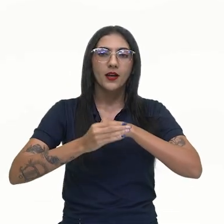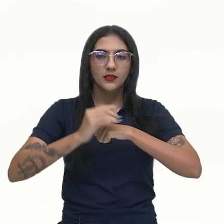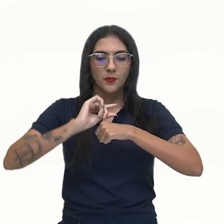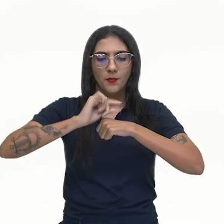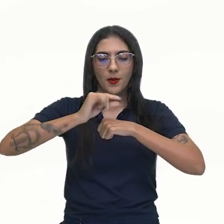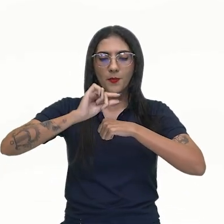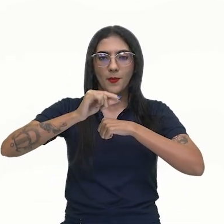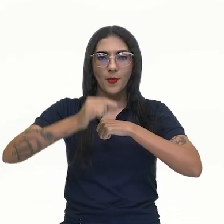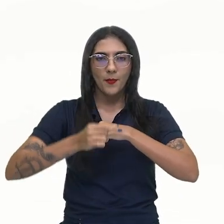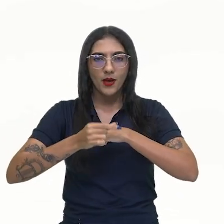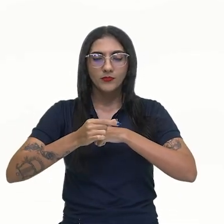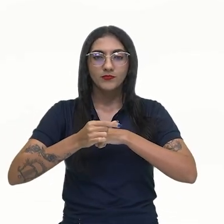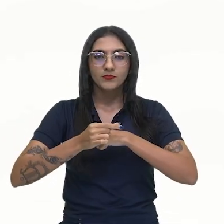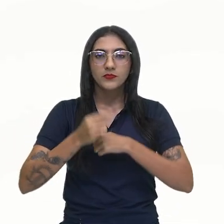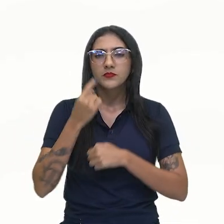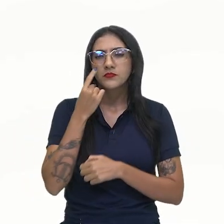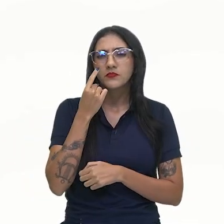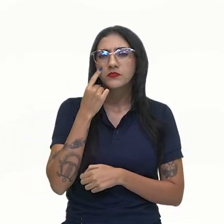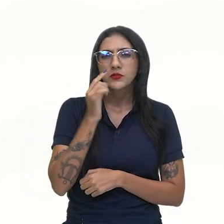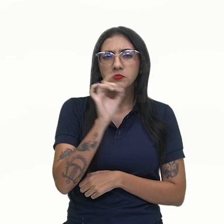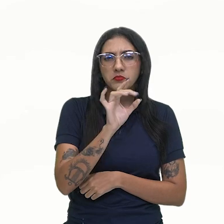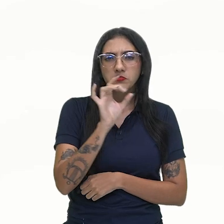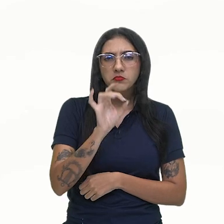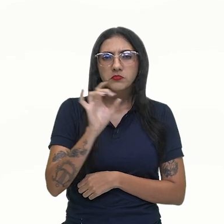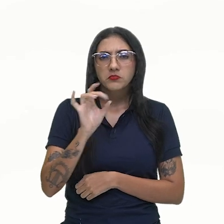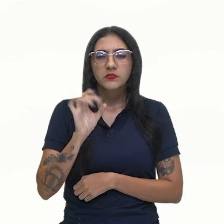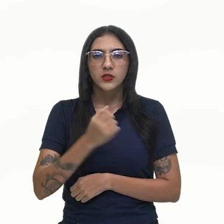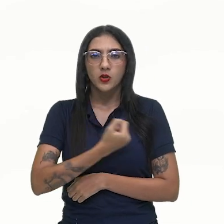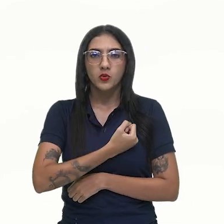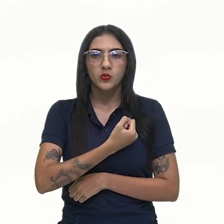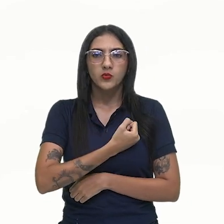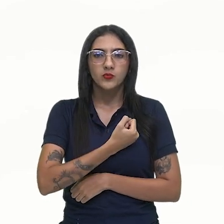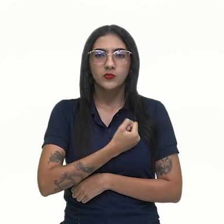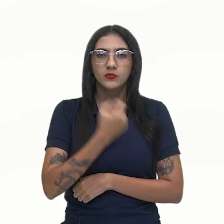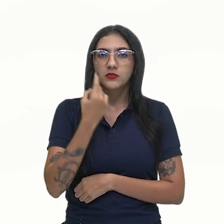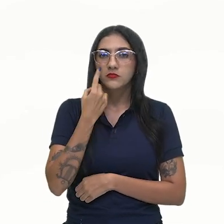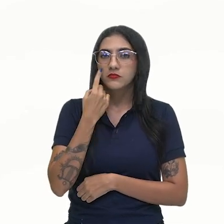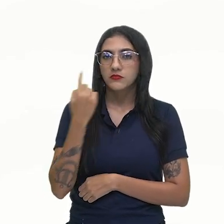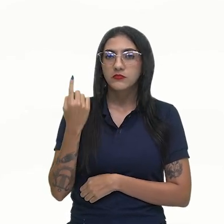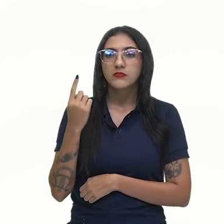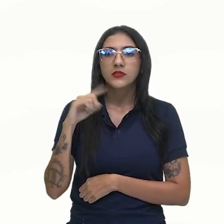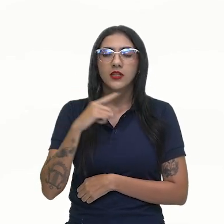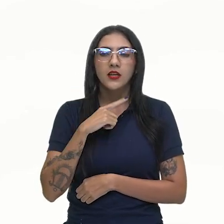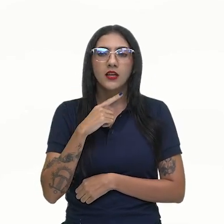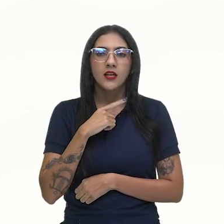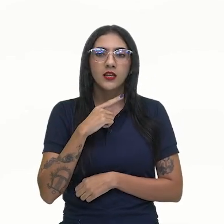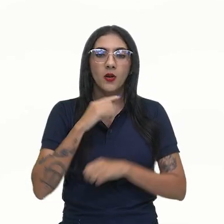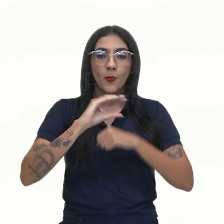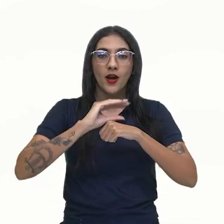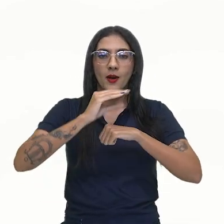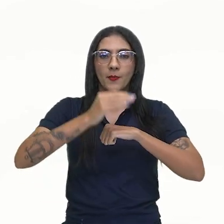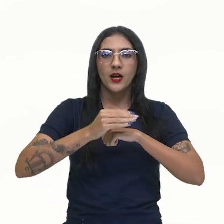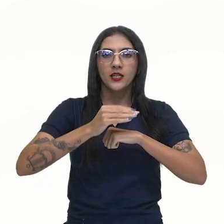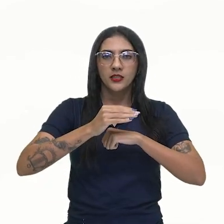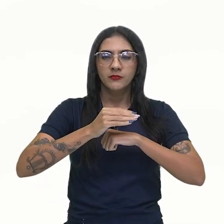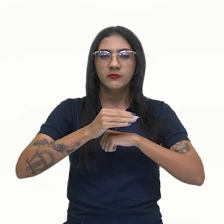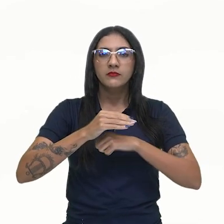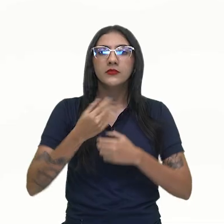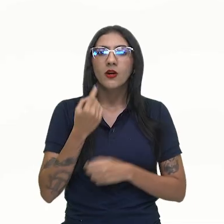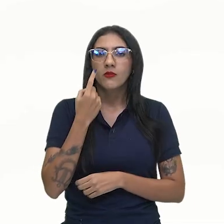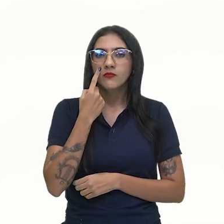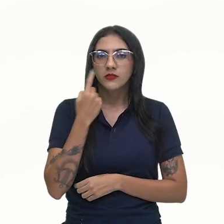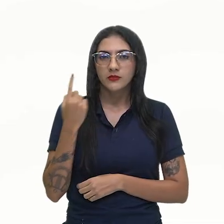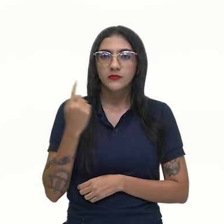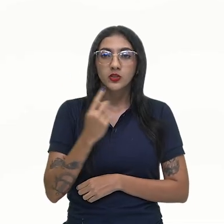faz? A gente vê cada número desse, quer dizer que é um subnível, que é uma camada eletrônica. Então, tem